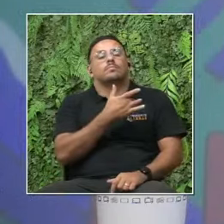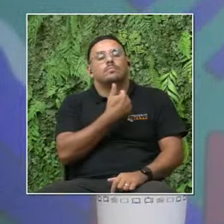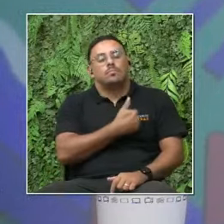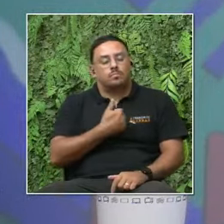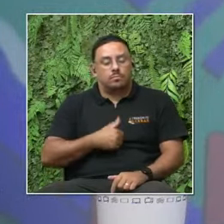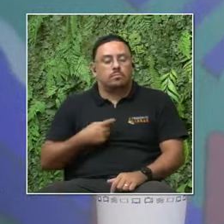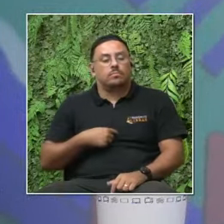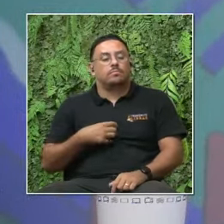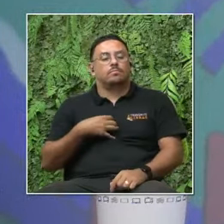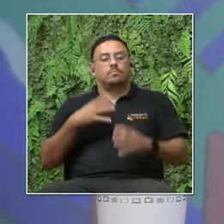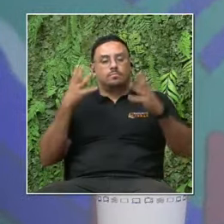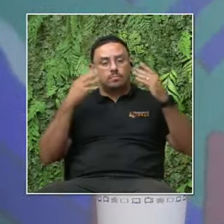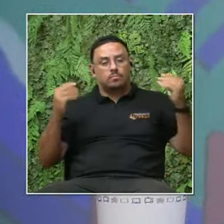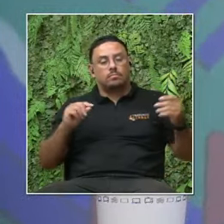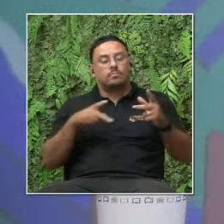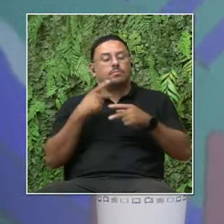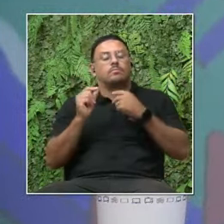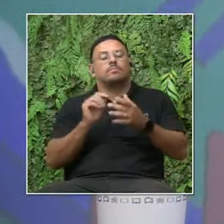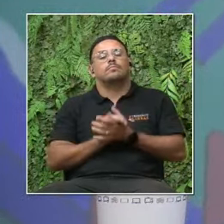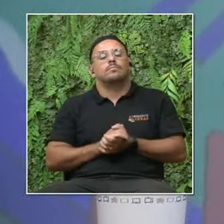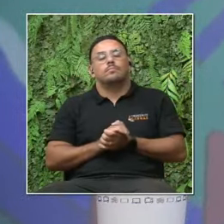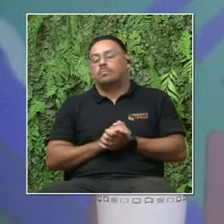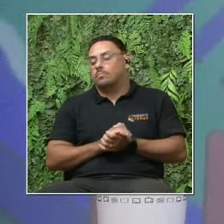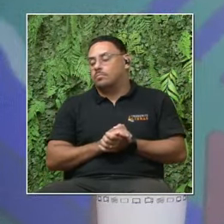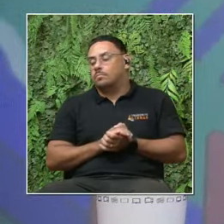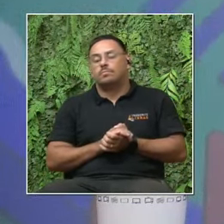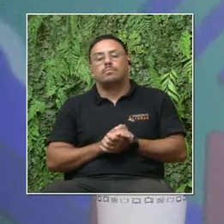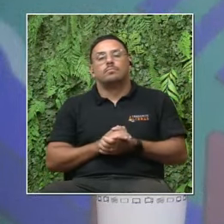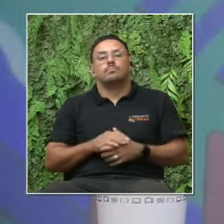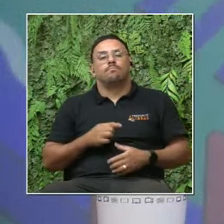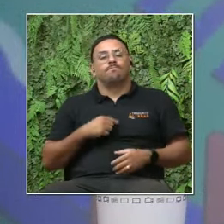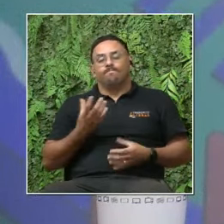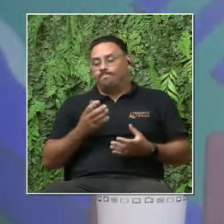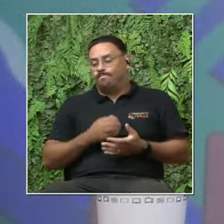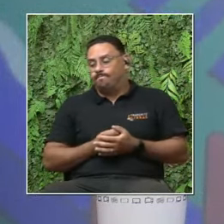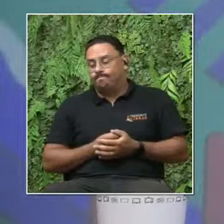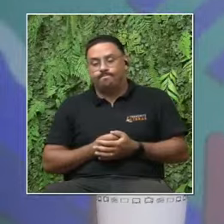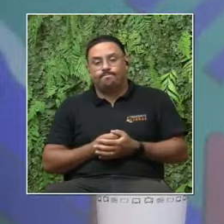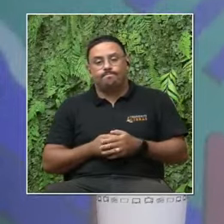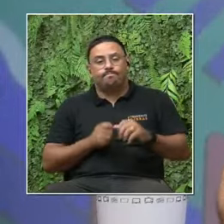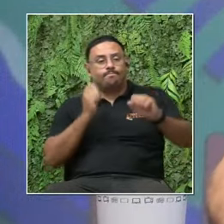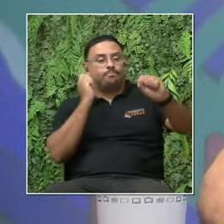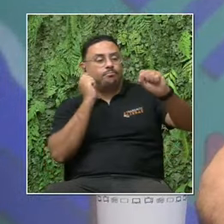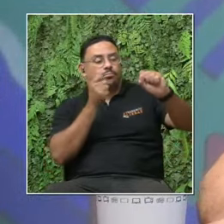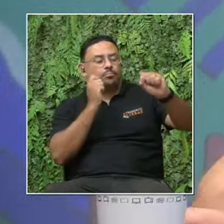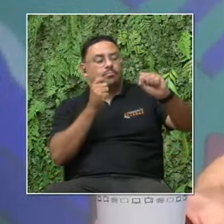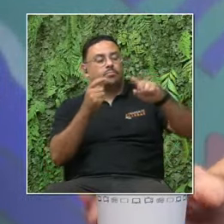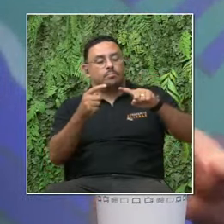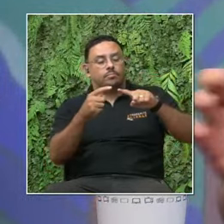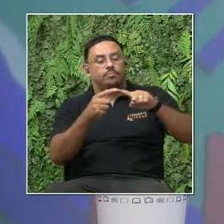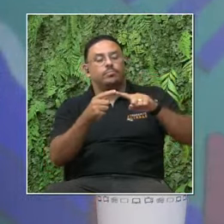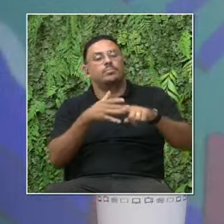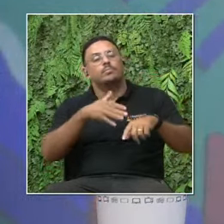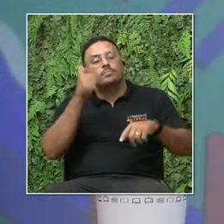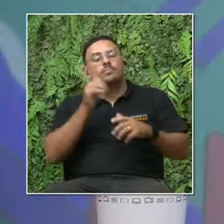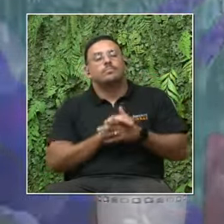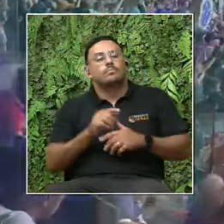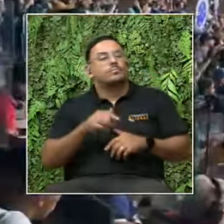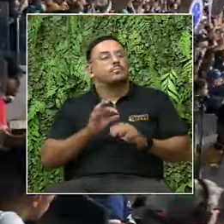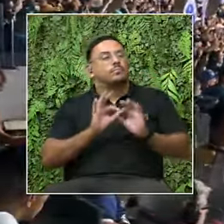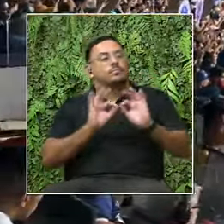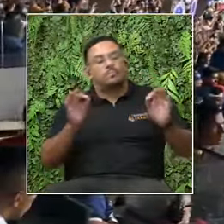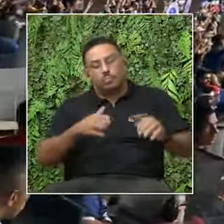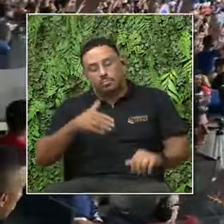boa Ah então ótimo e quem é que falou pelo Atlético Então fala pregar bater um prego de B da unha tá melhor mas eu tô ótimo